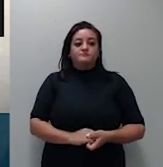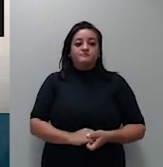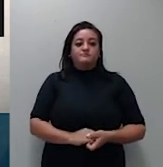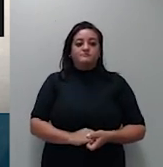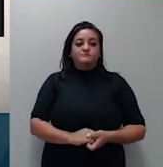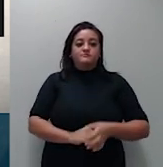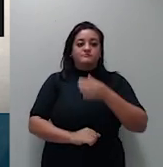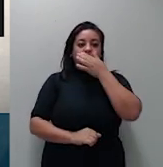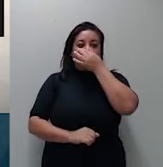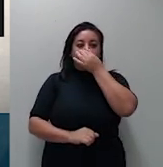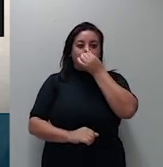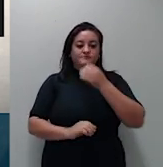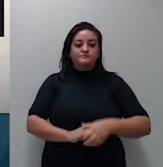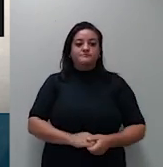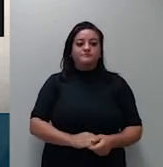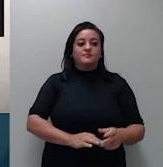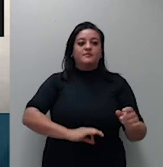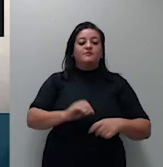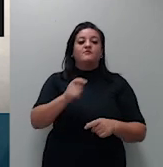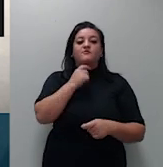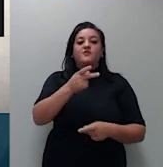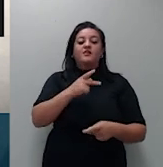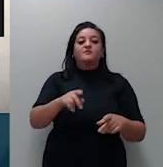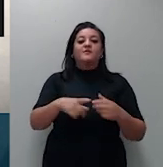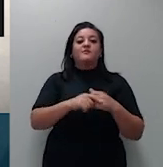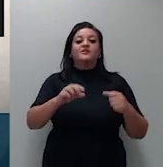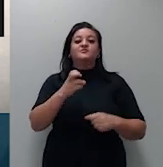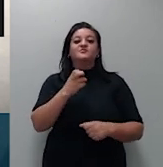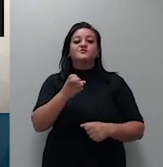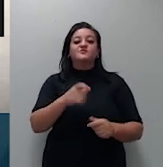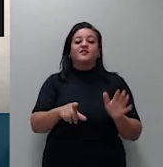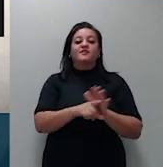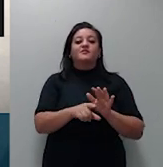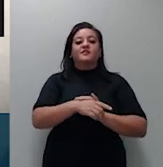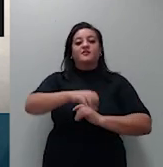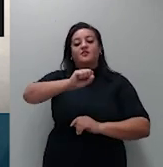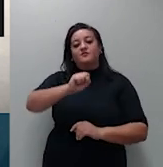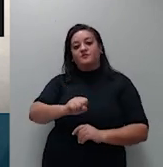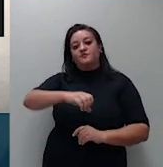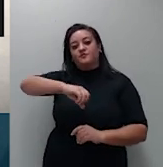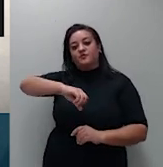Ralf o artigo quinto da lei 8009